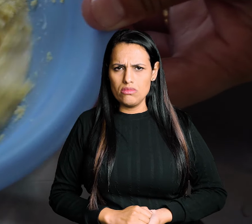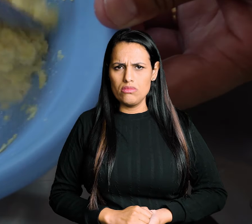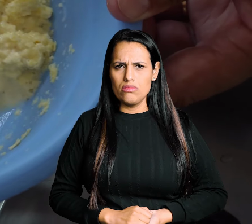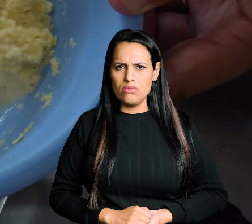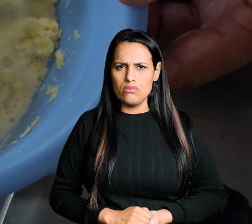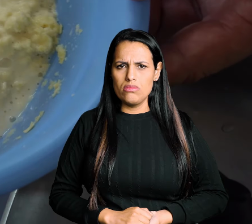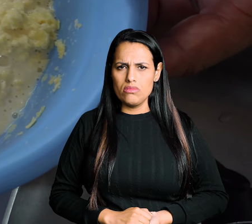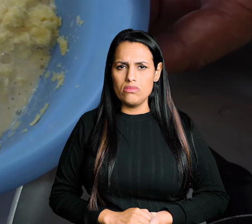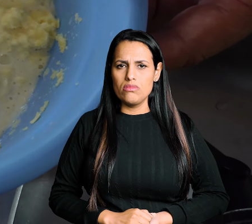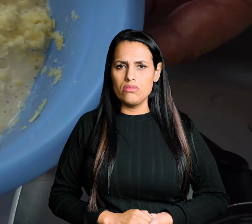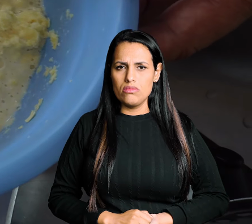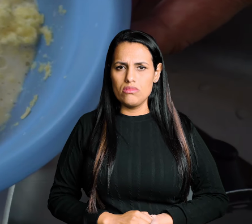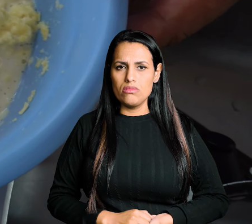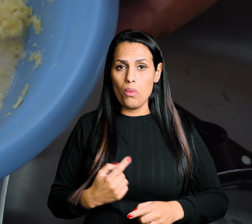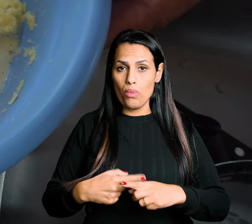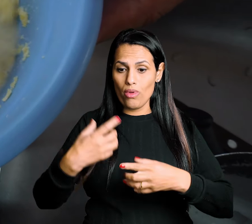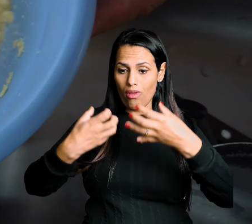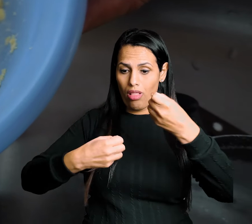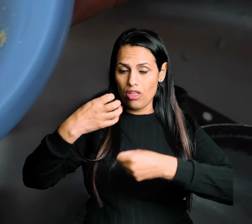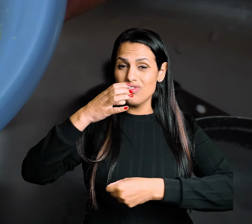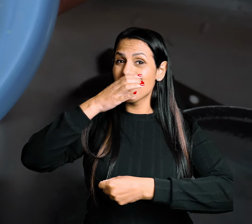no leite ainda quente.